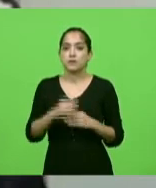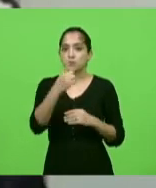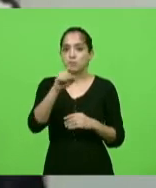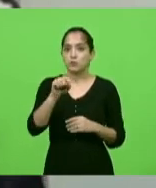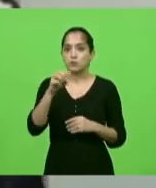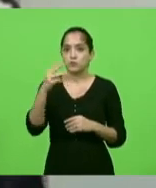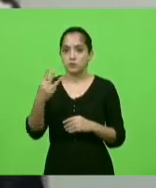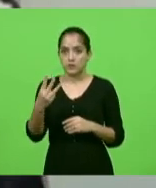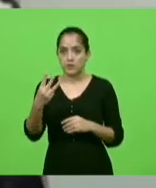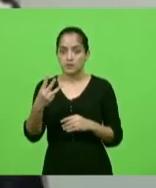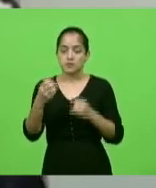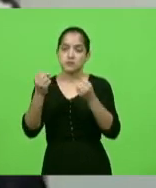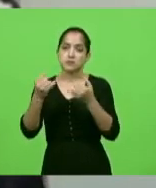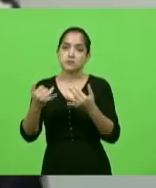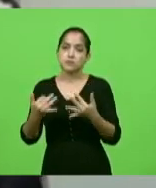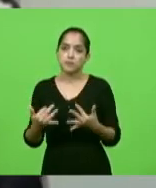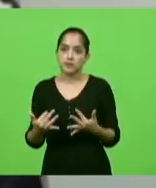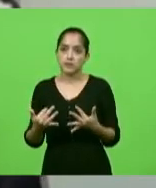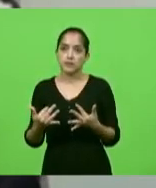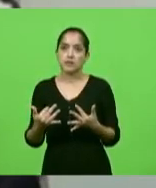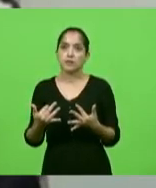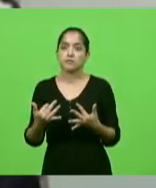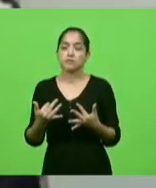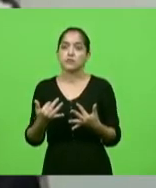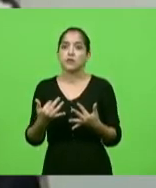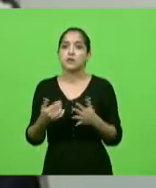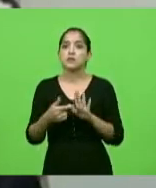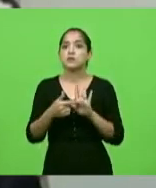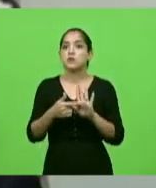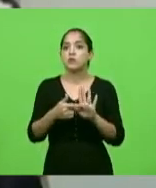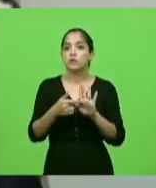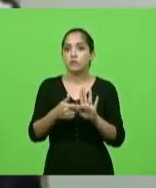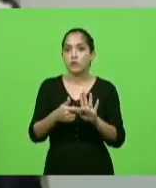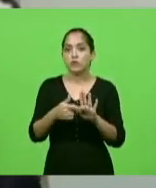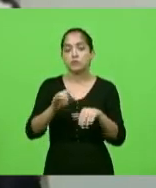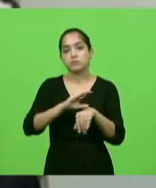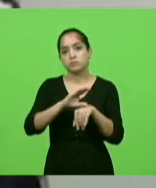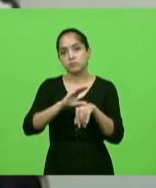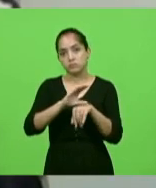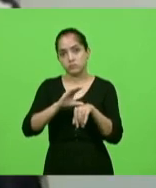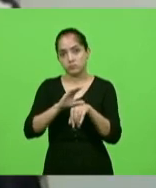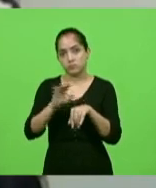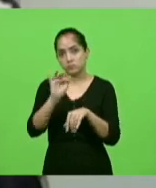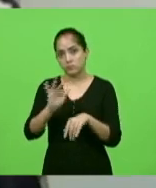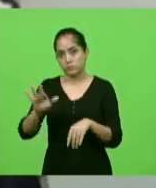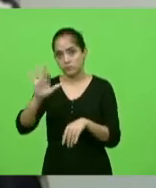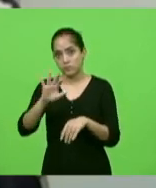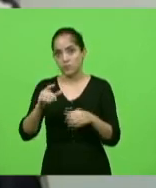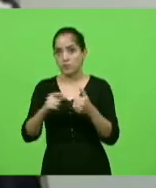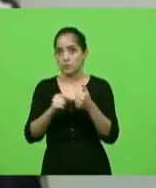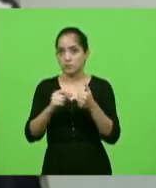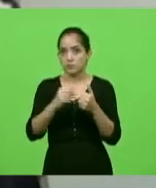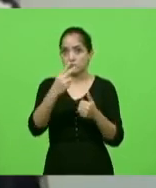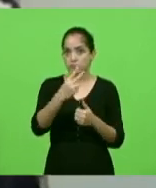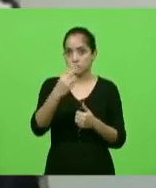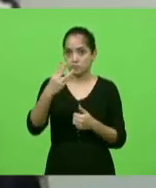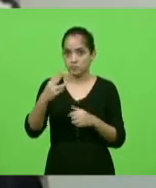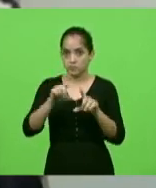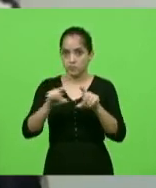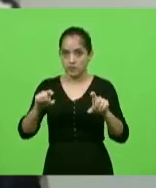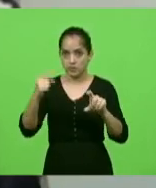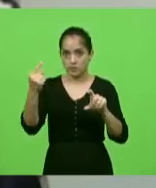partindo aqui das premissas acima desprende-se Que Não Foram recepcionados pela Constituição Federal os artigos 23